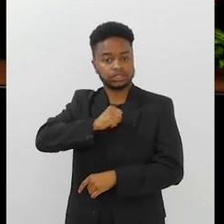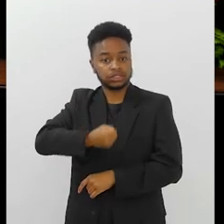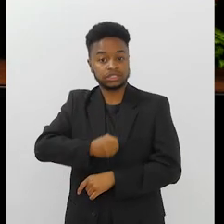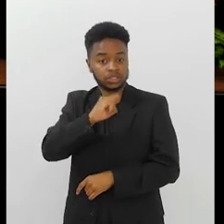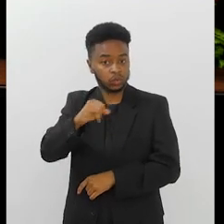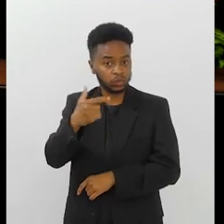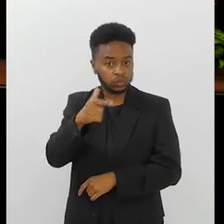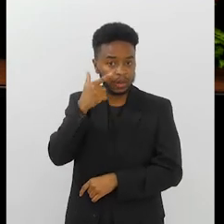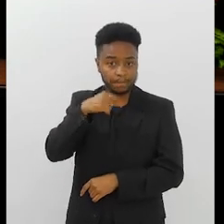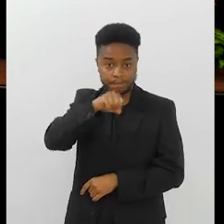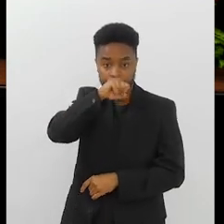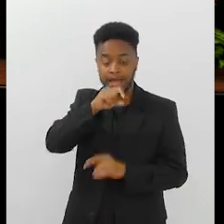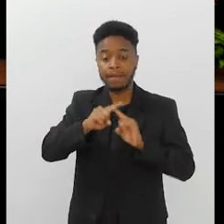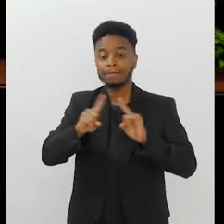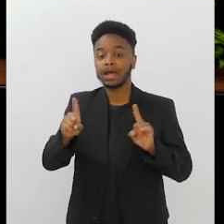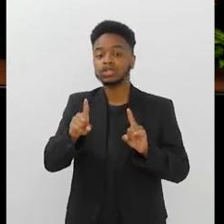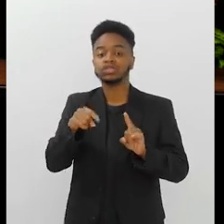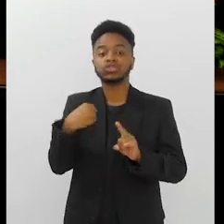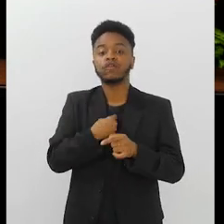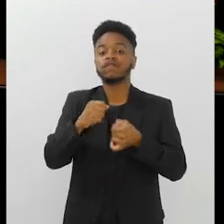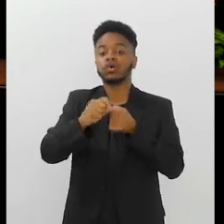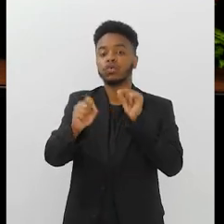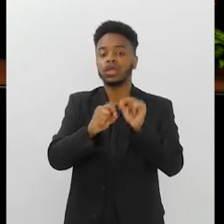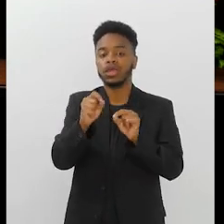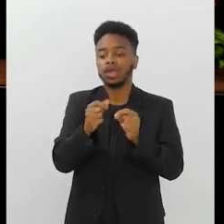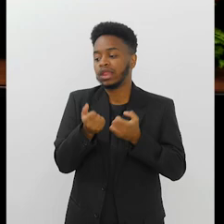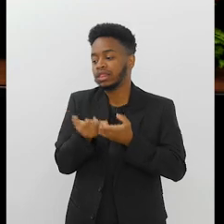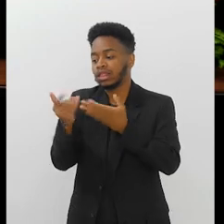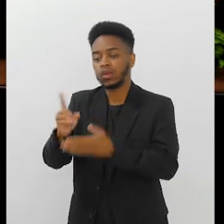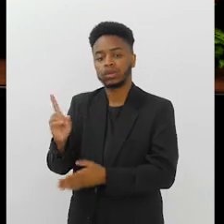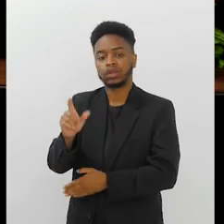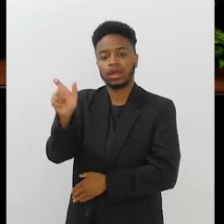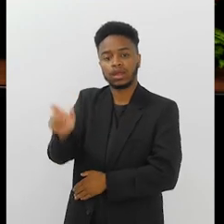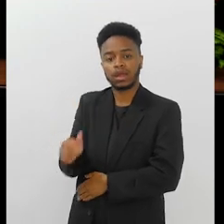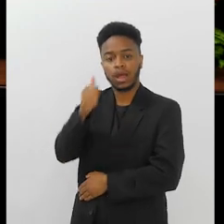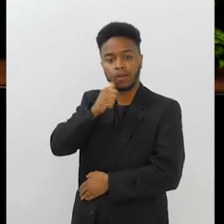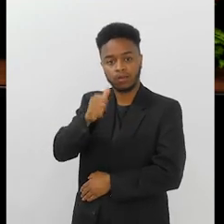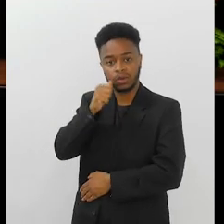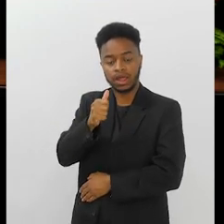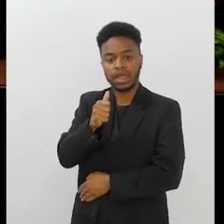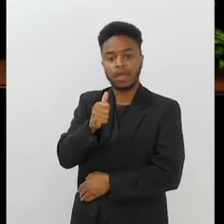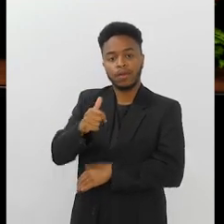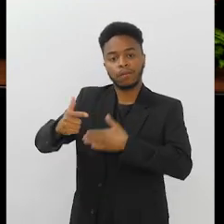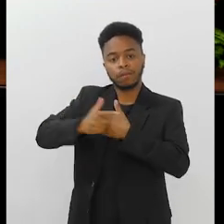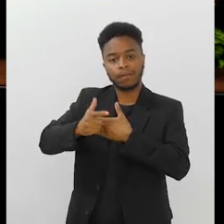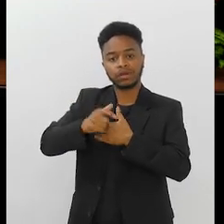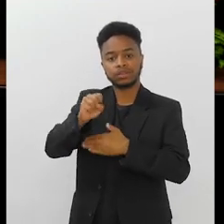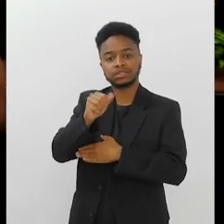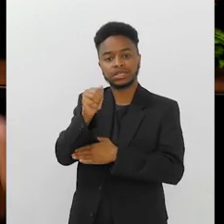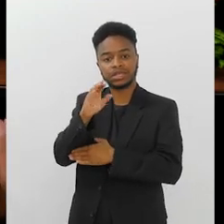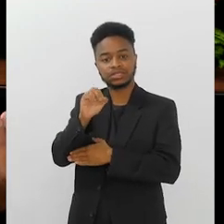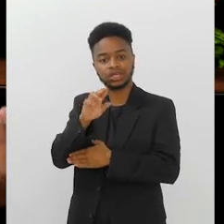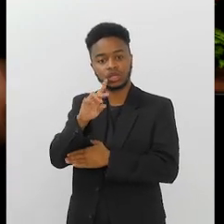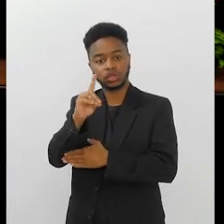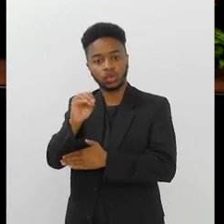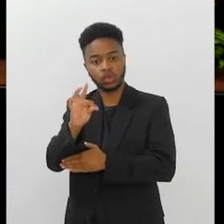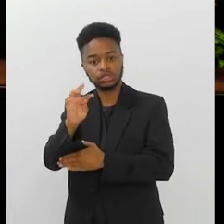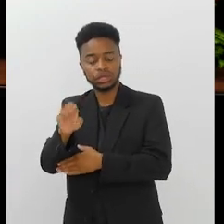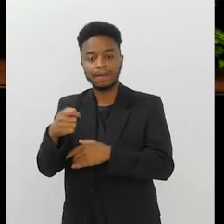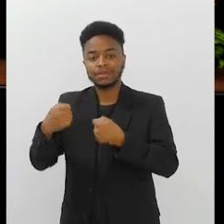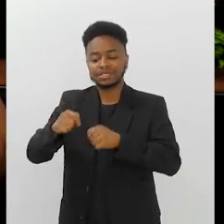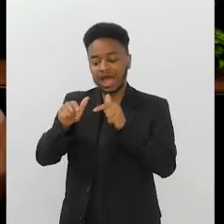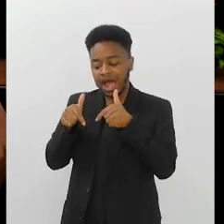o que a gente faz dentro de ifá é não gerar para mulher é uma função sacerdotal de característica racional de